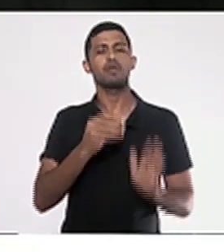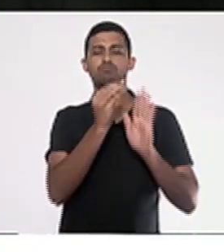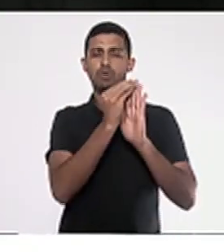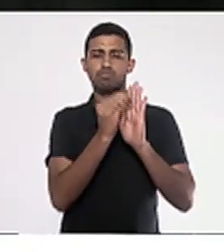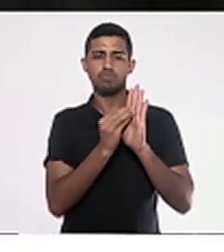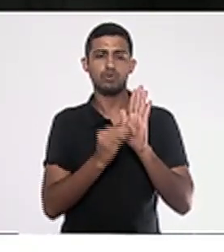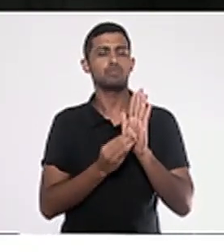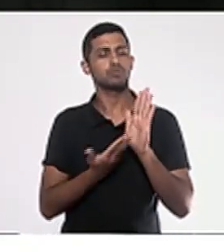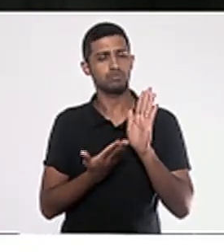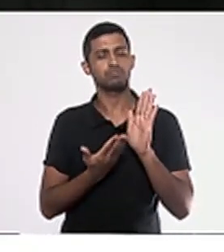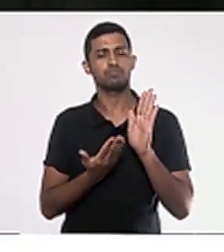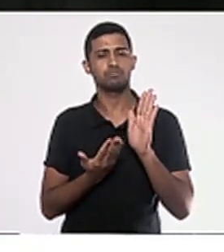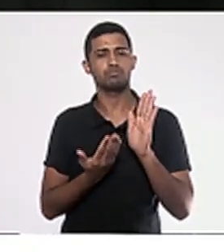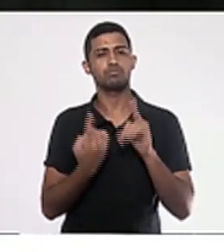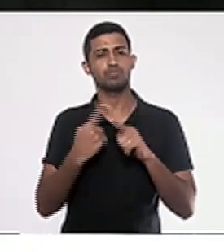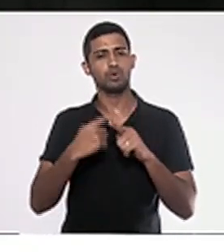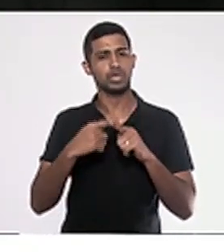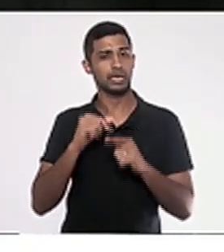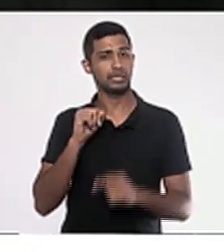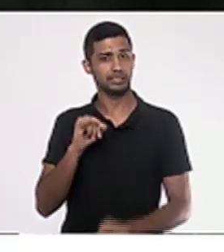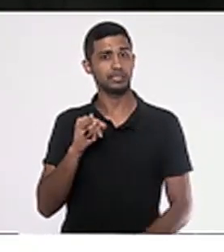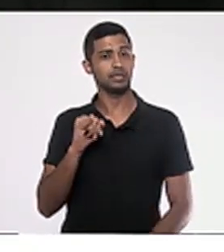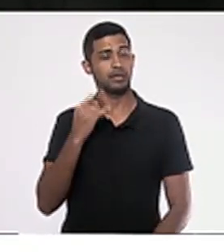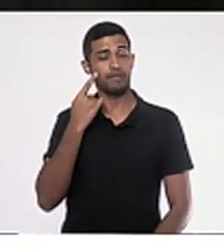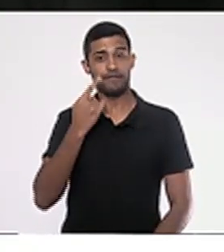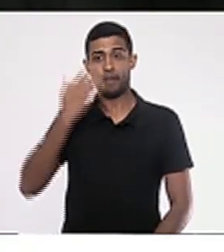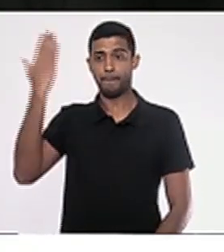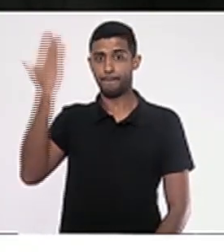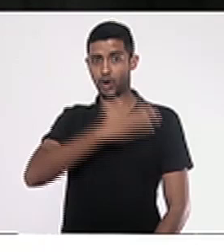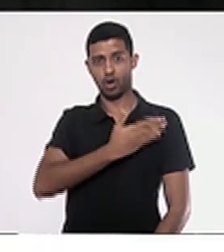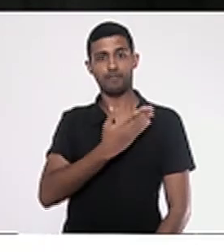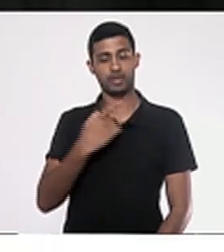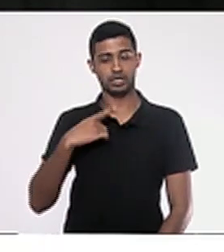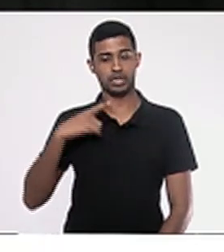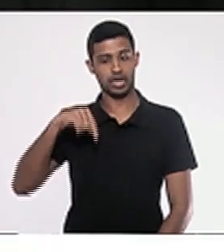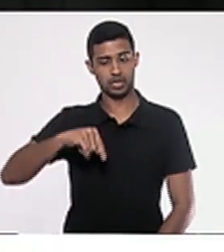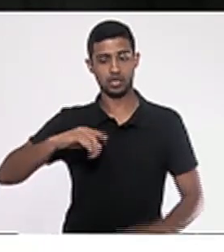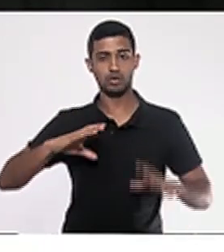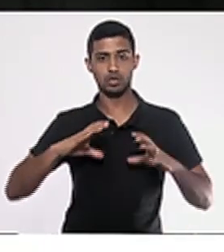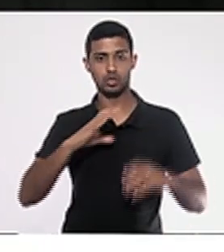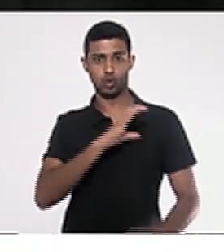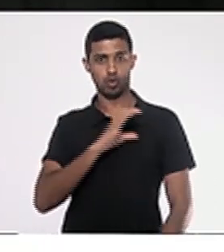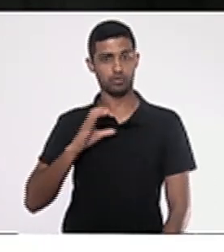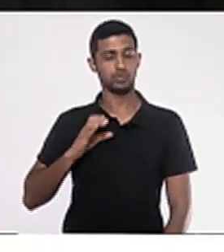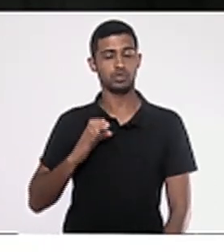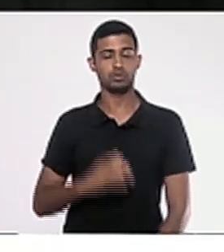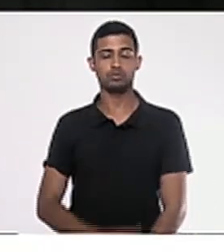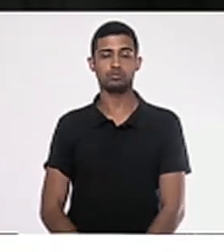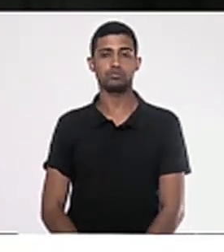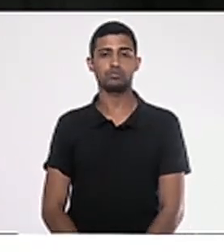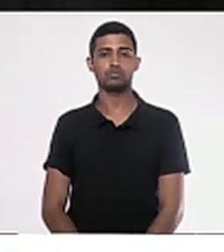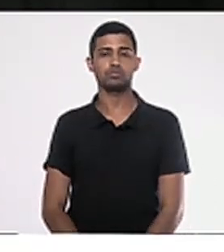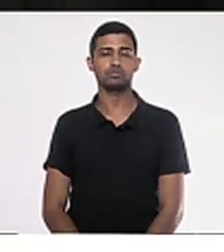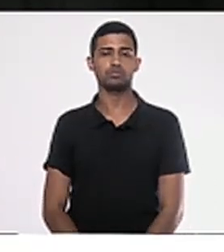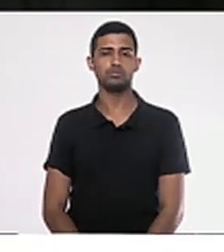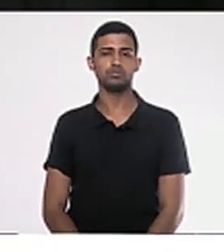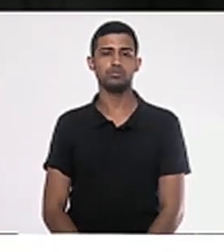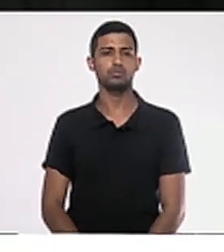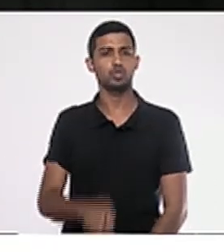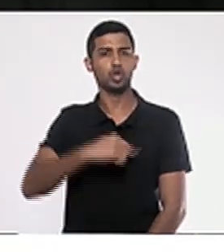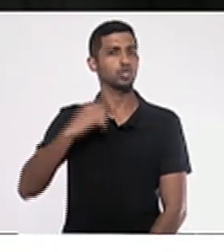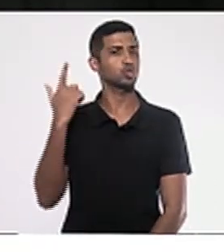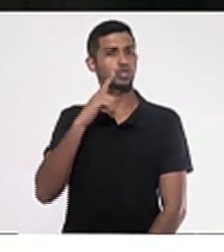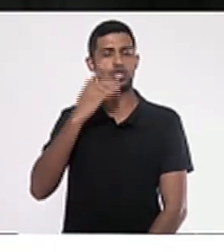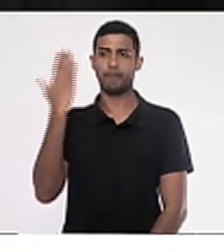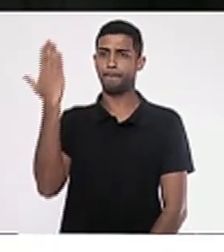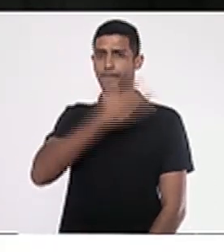do ponto de que, se efetivamente ficar constatado e essa comissão conseguir nos trazer essa prova